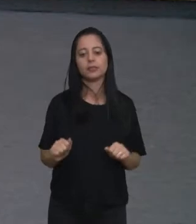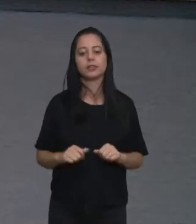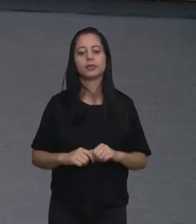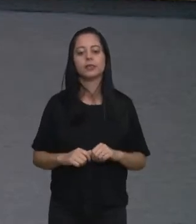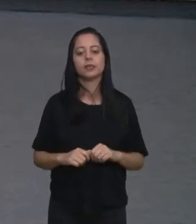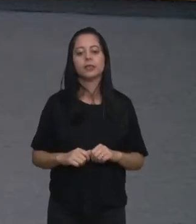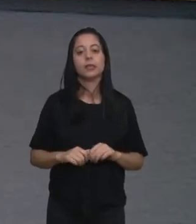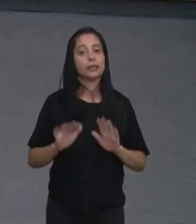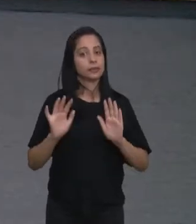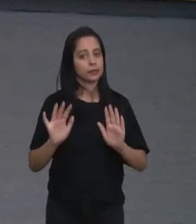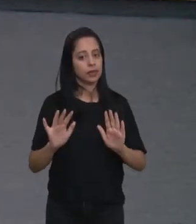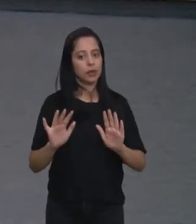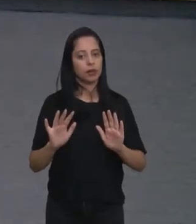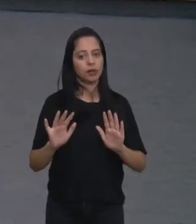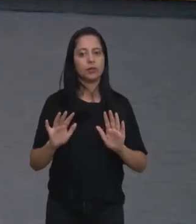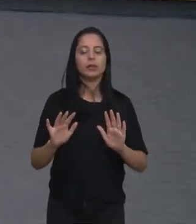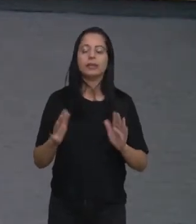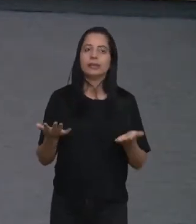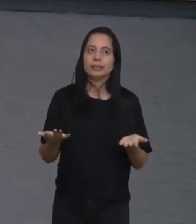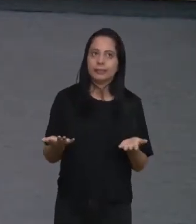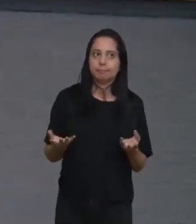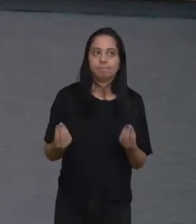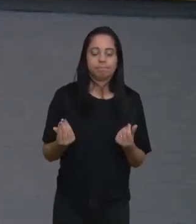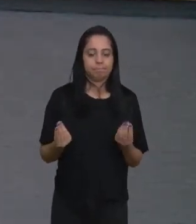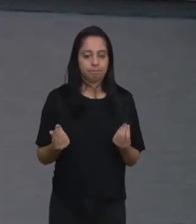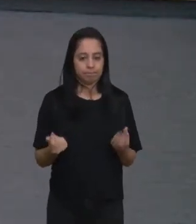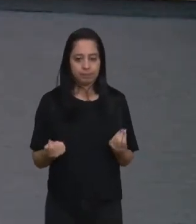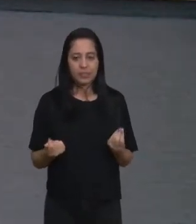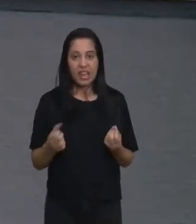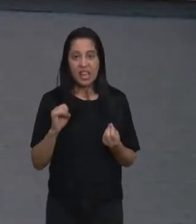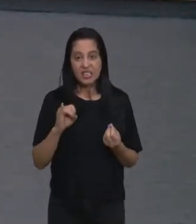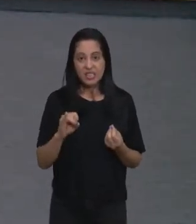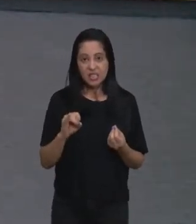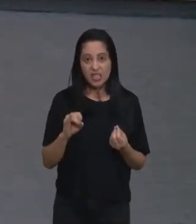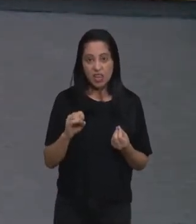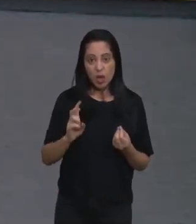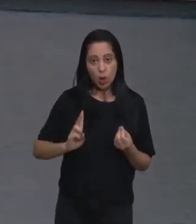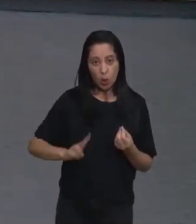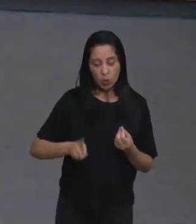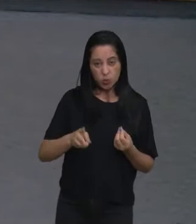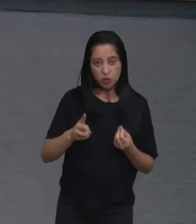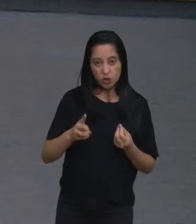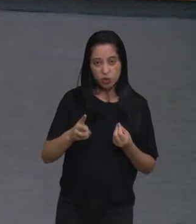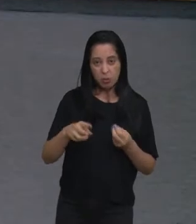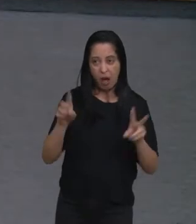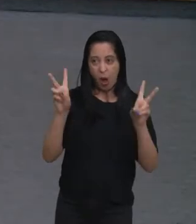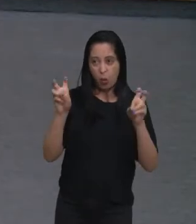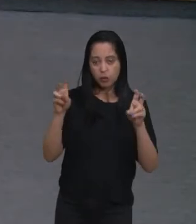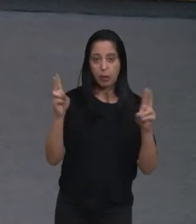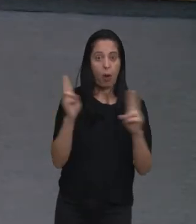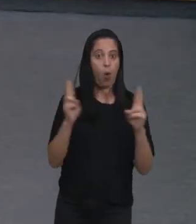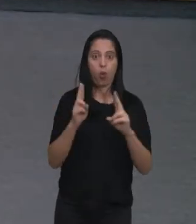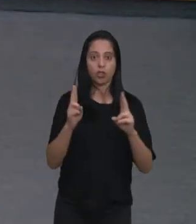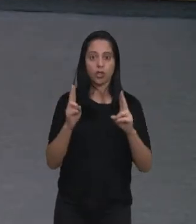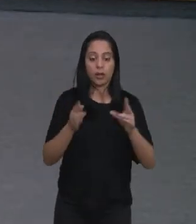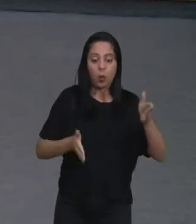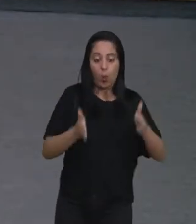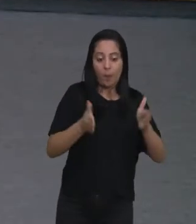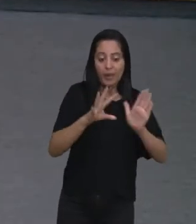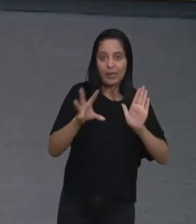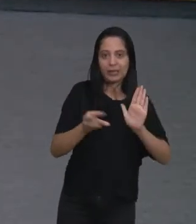providências. Então, porque senão, se permanecer esse rito, o nosso prazo de